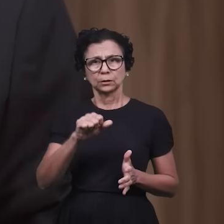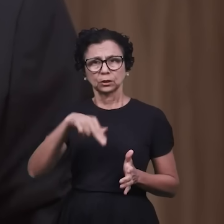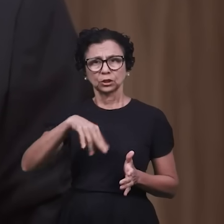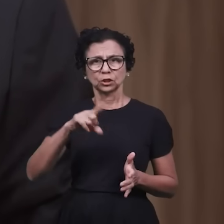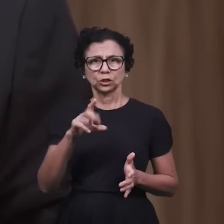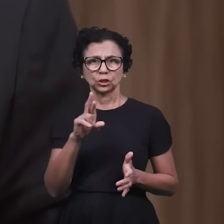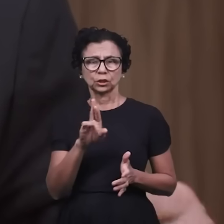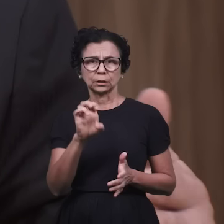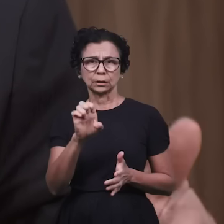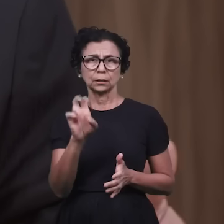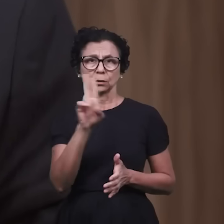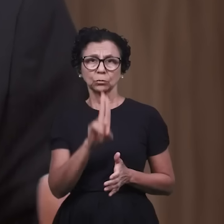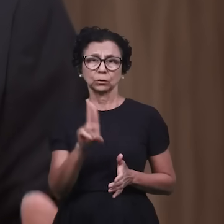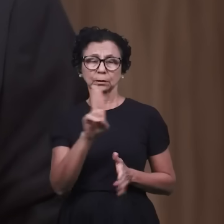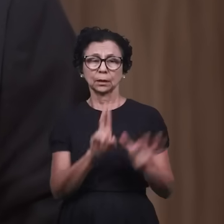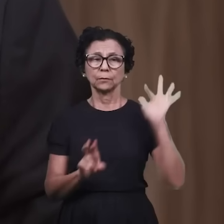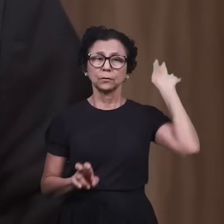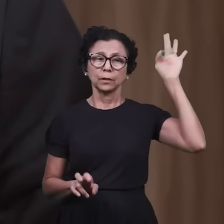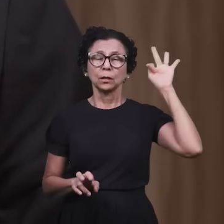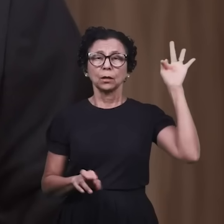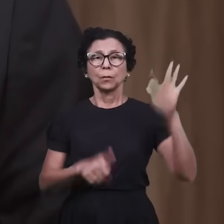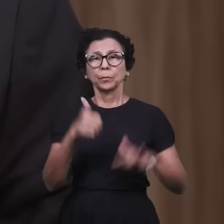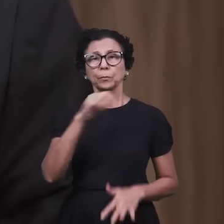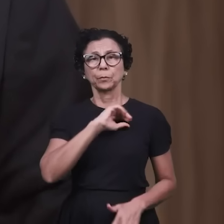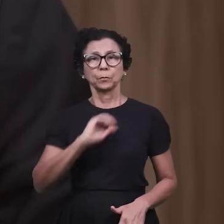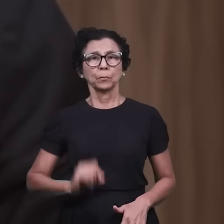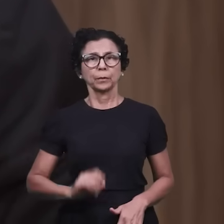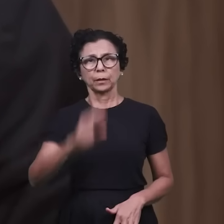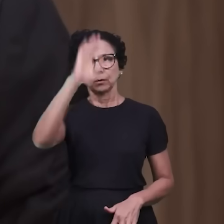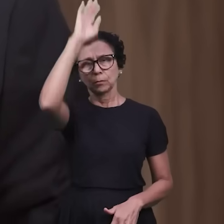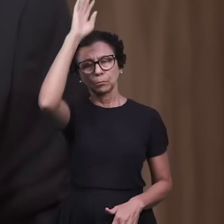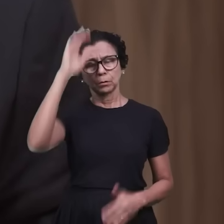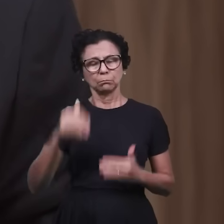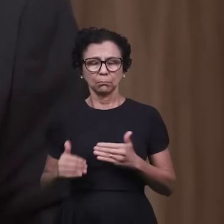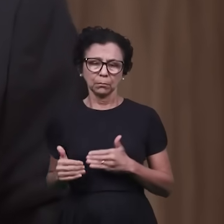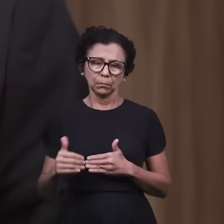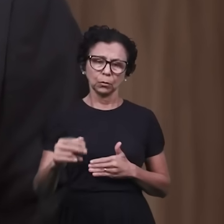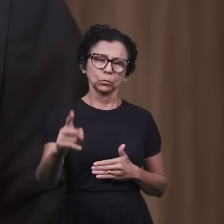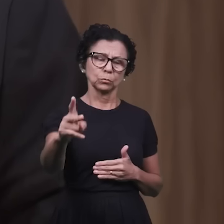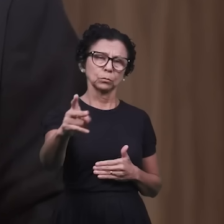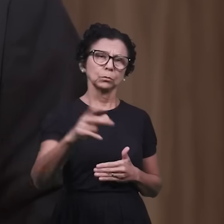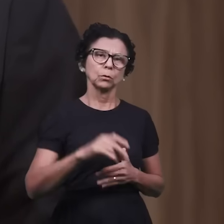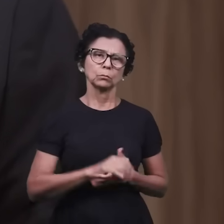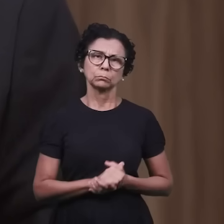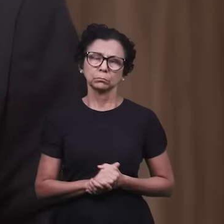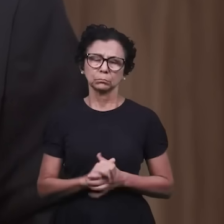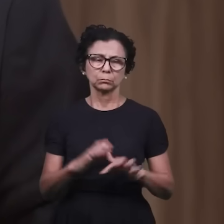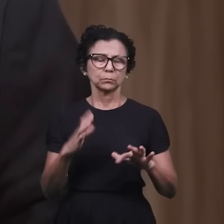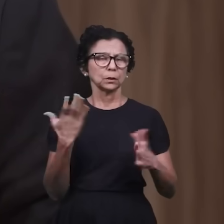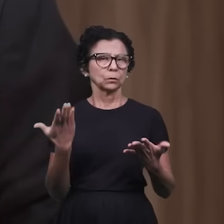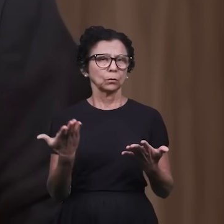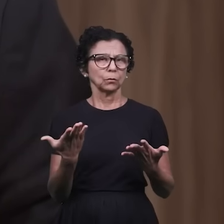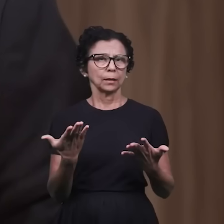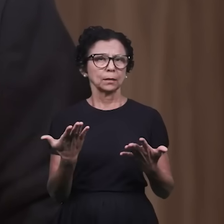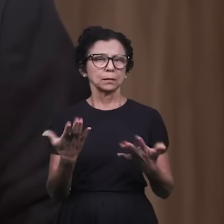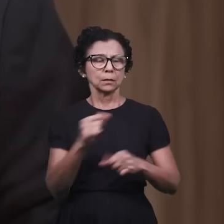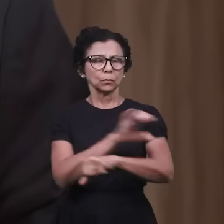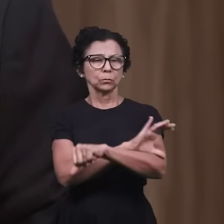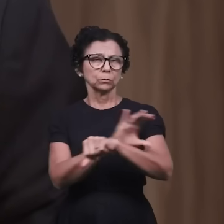Alexandre. Então ele usava os filósofos. O primeiro Império Romano continuou com essa cultura